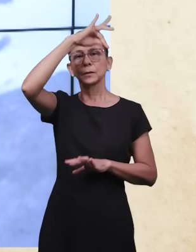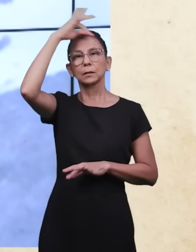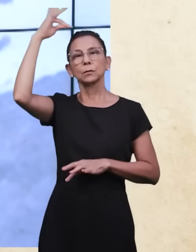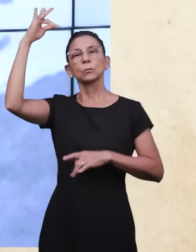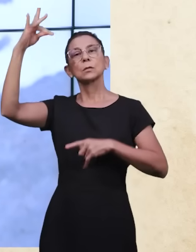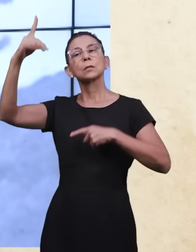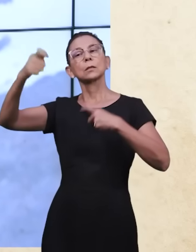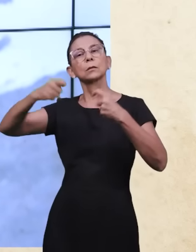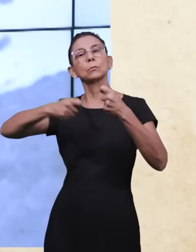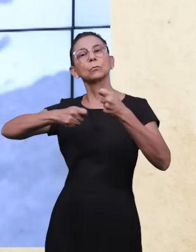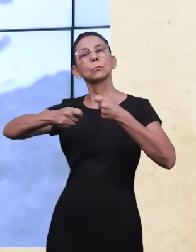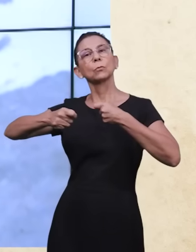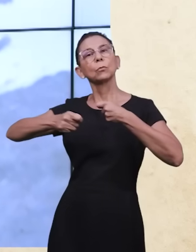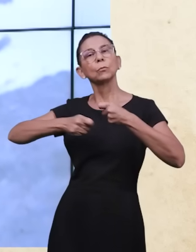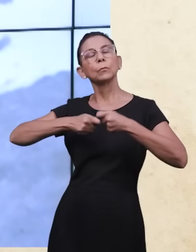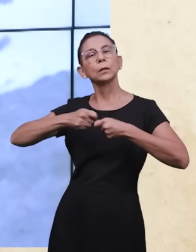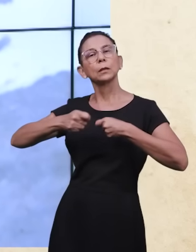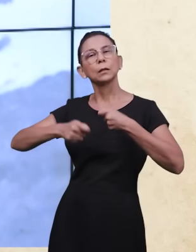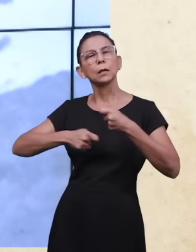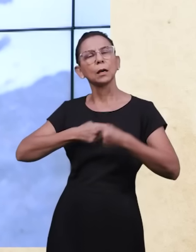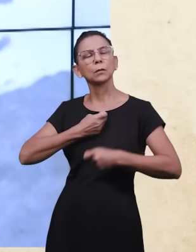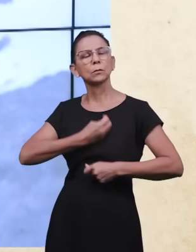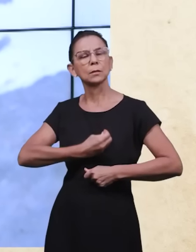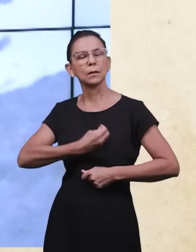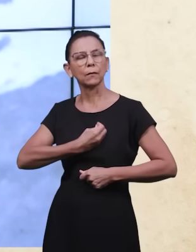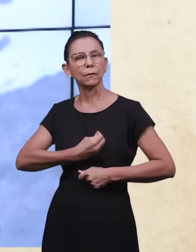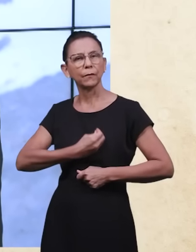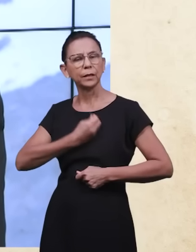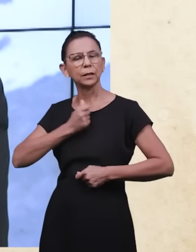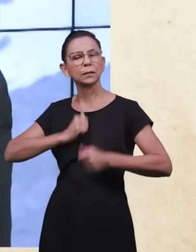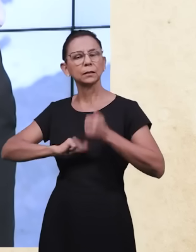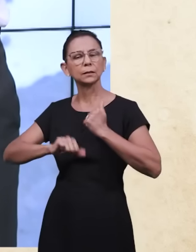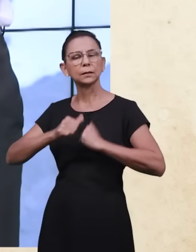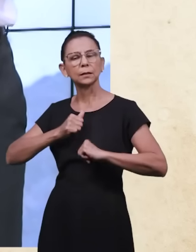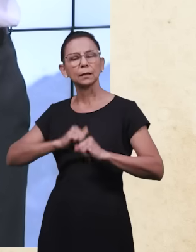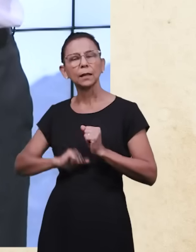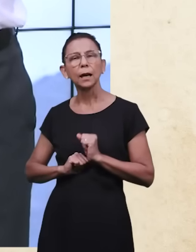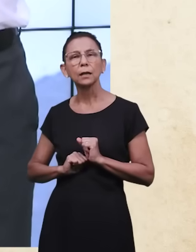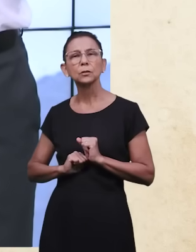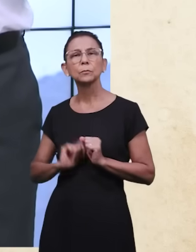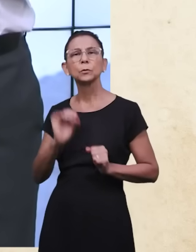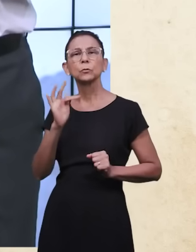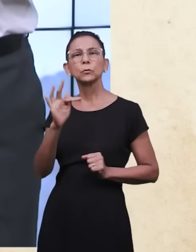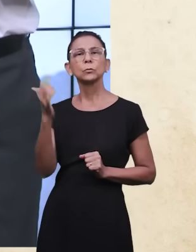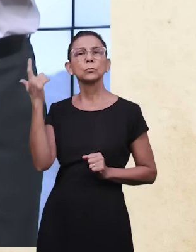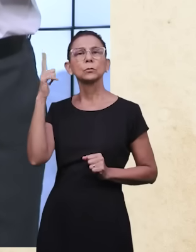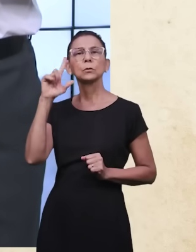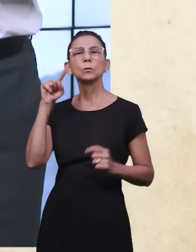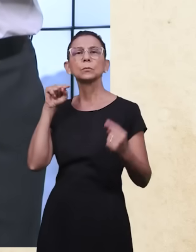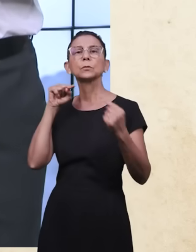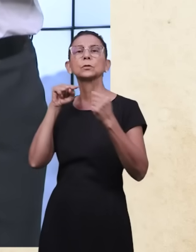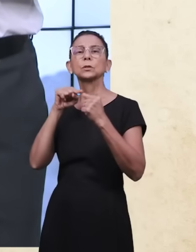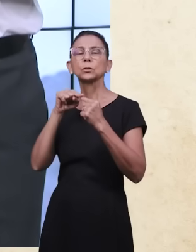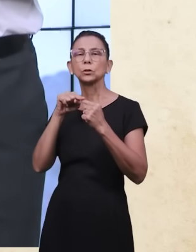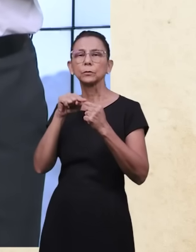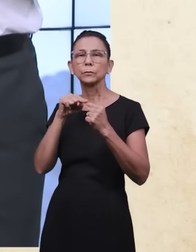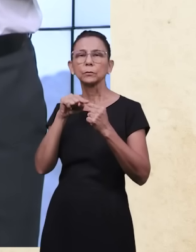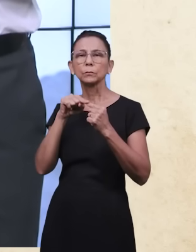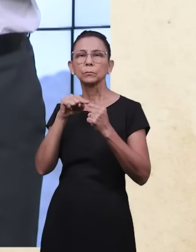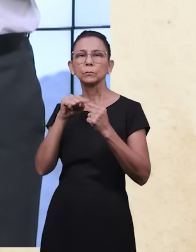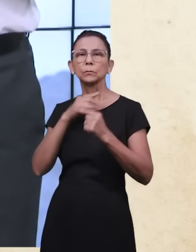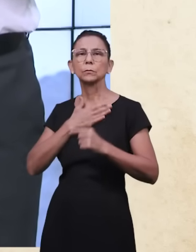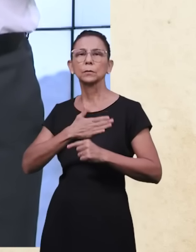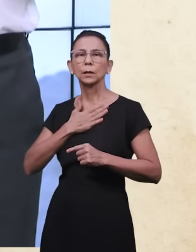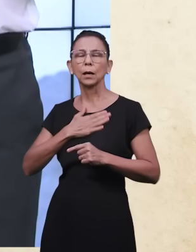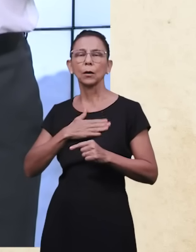Espírito do Senhor, dominando o nosso ser, para que possamos conseguir os nossos objetivos com equilíbrio.